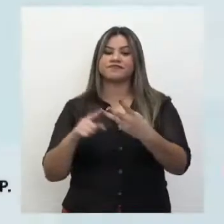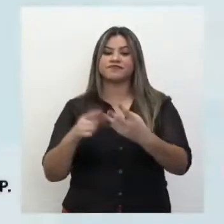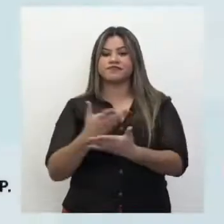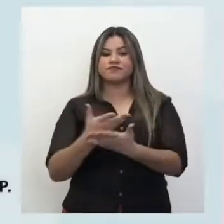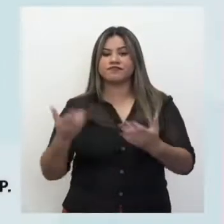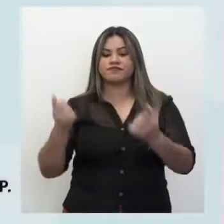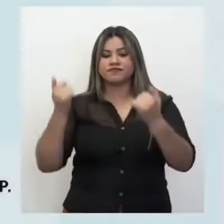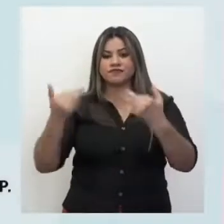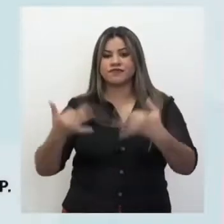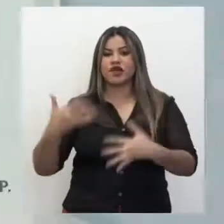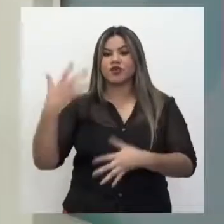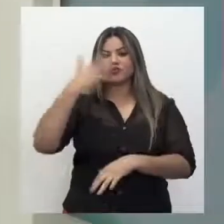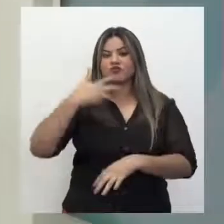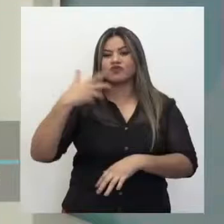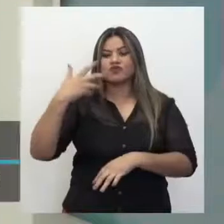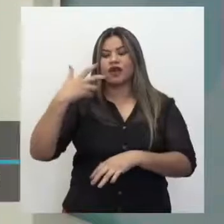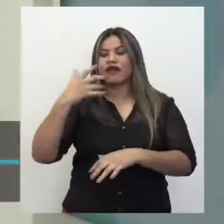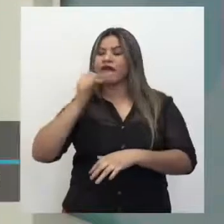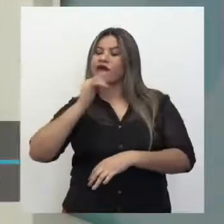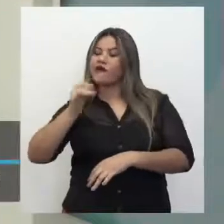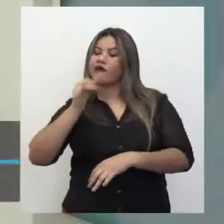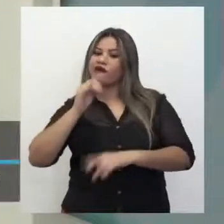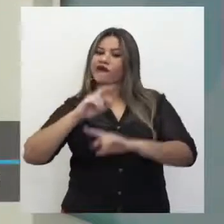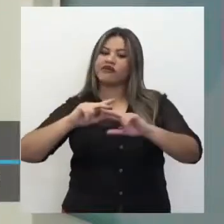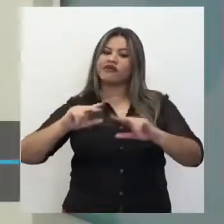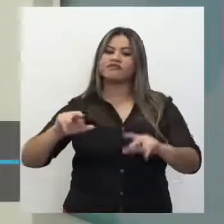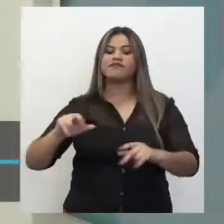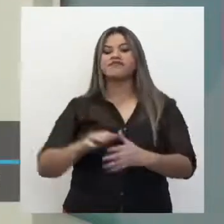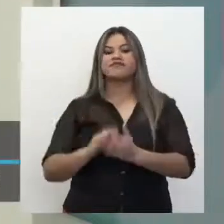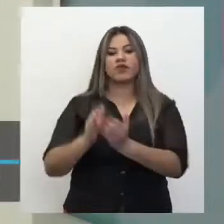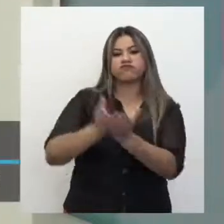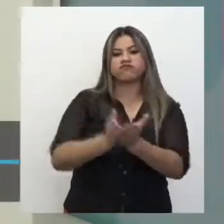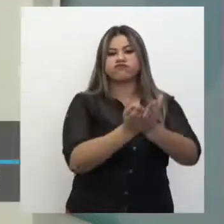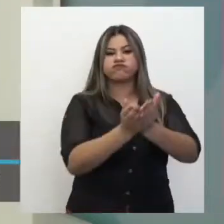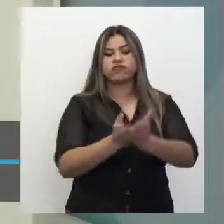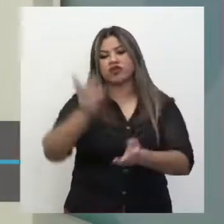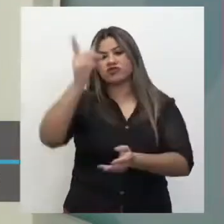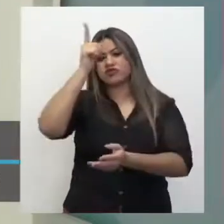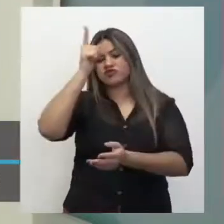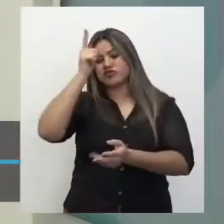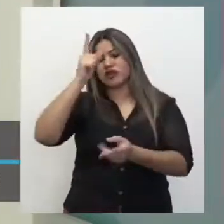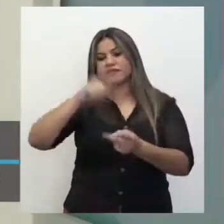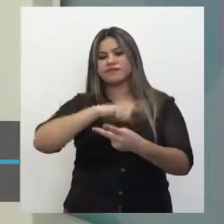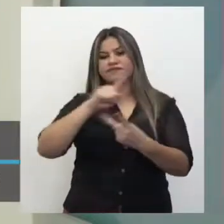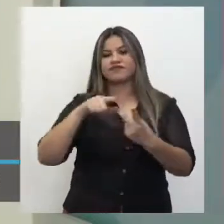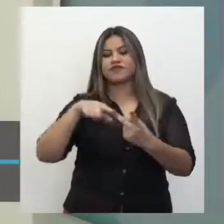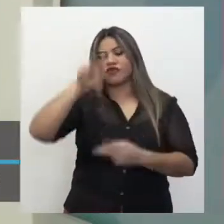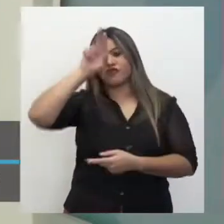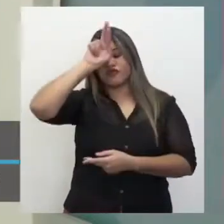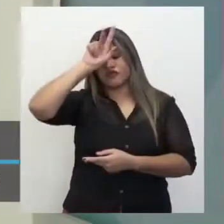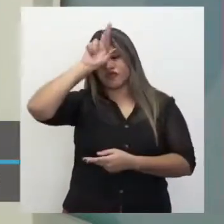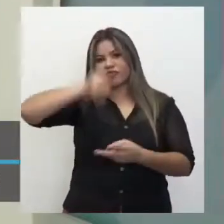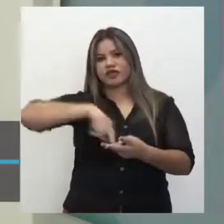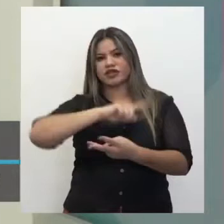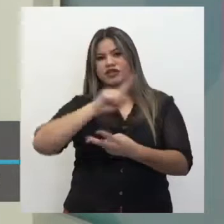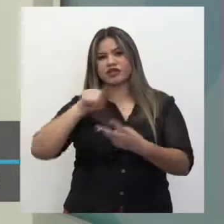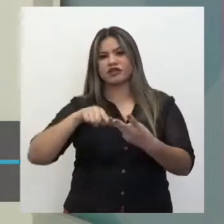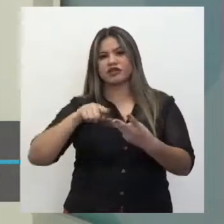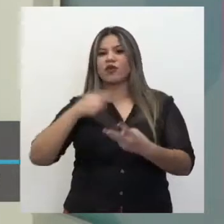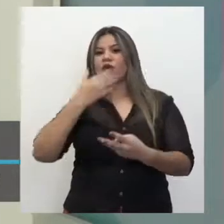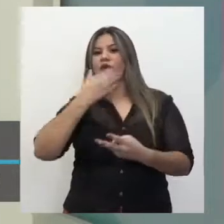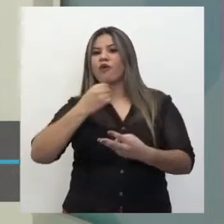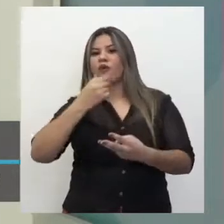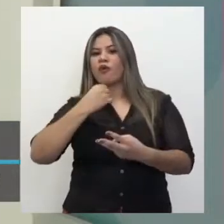envolveu, e aí você foi falando, né? Alguns Escaravelhos do Diabo, Formigas, que é muito... As Formigas, né? Que é muito legal, da Lígia Fagundes. O Homem que